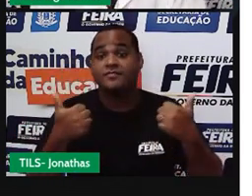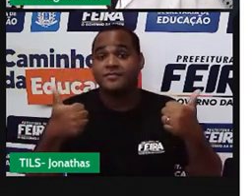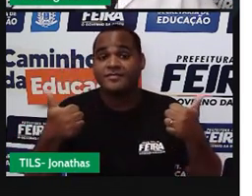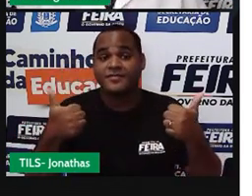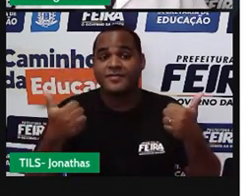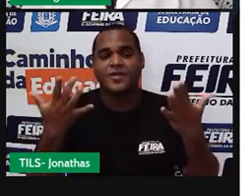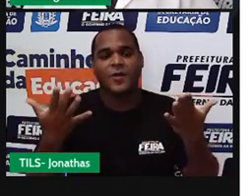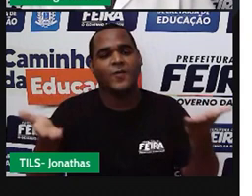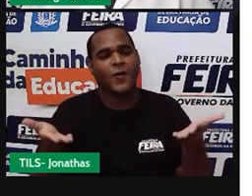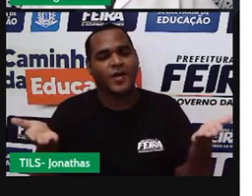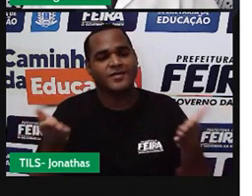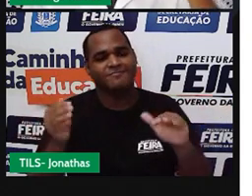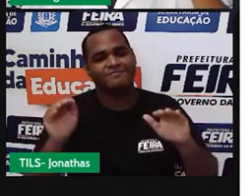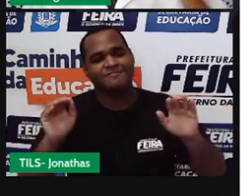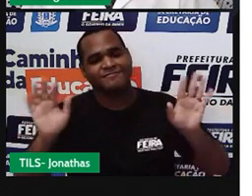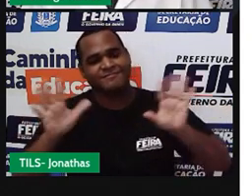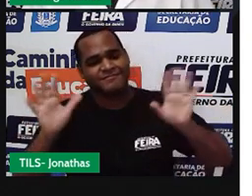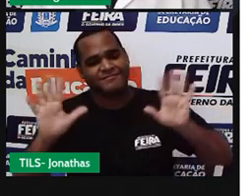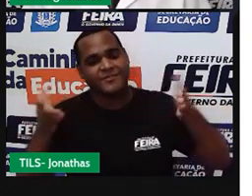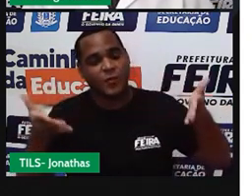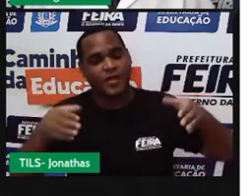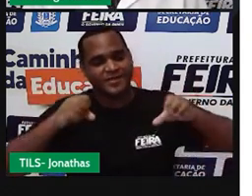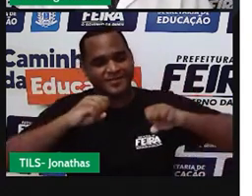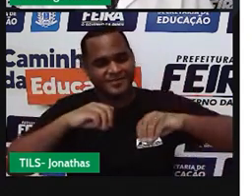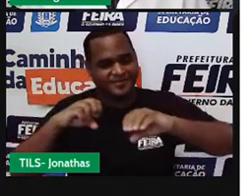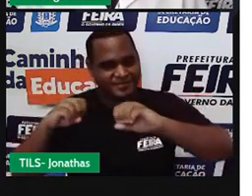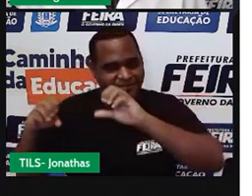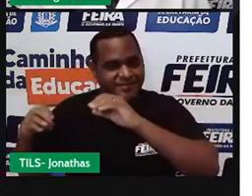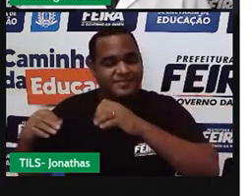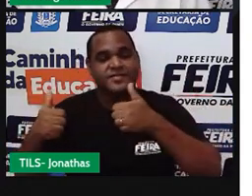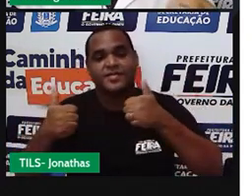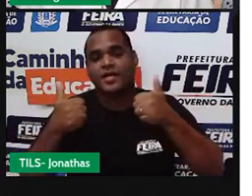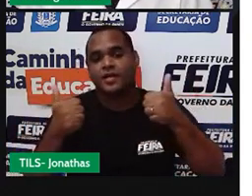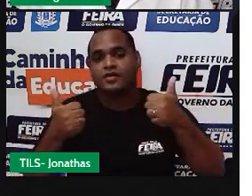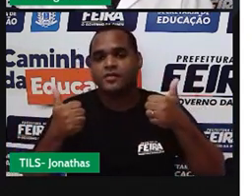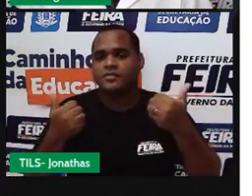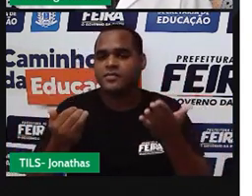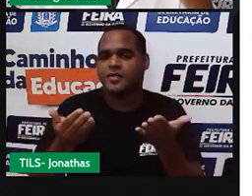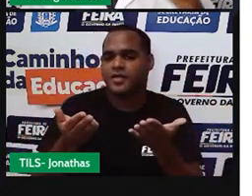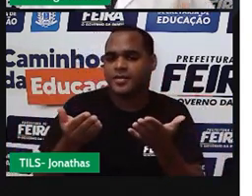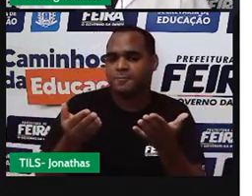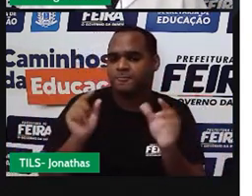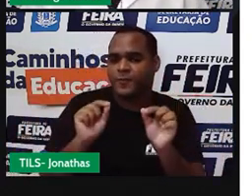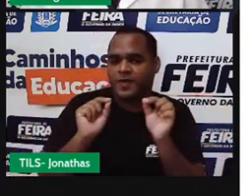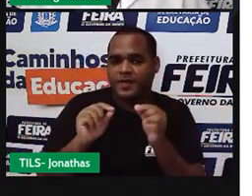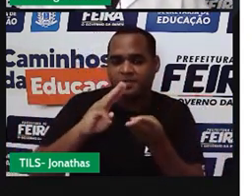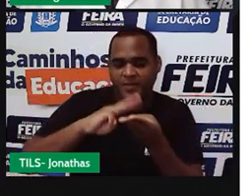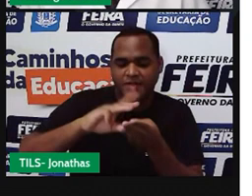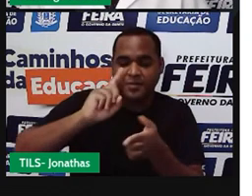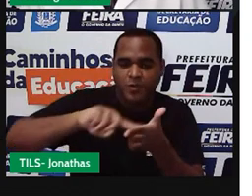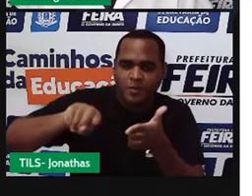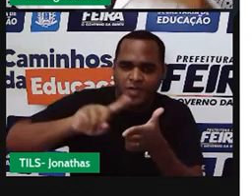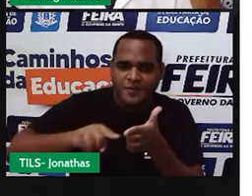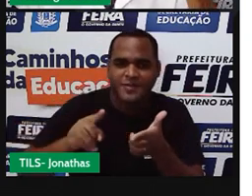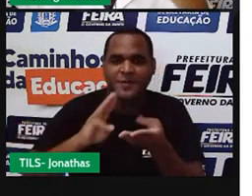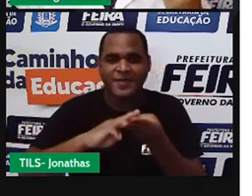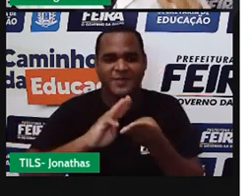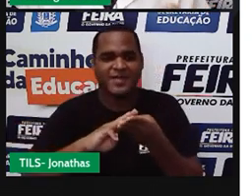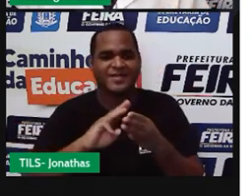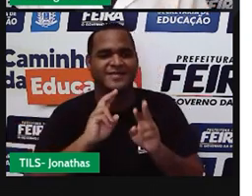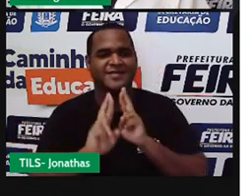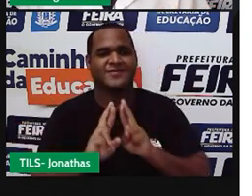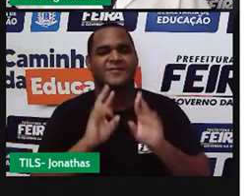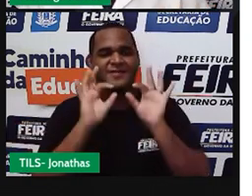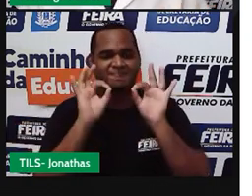me despeço dessa aula né Sempre deixando o meu recado que é o seguinte matemática não é problema